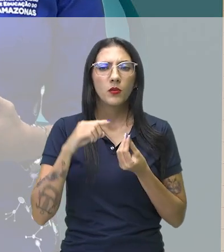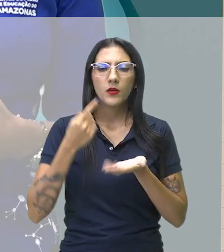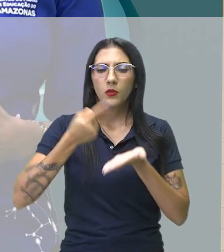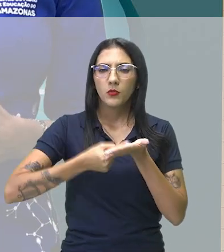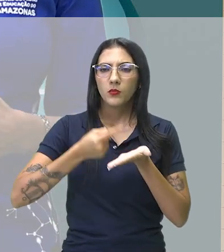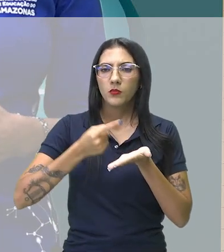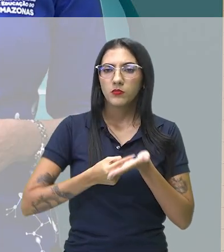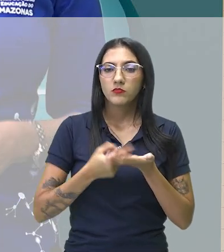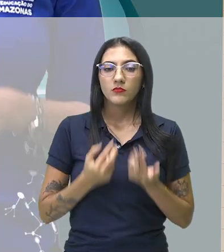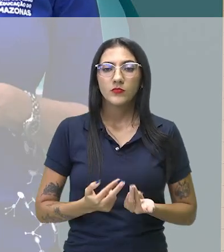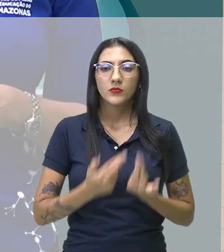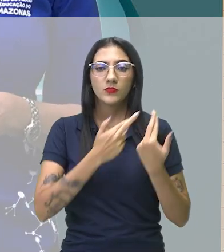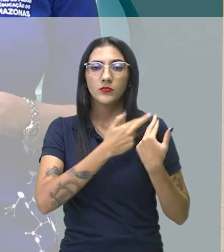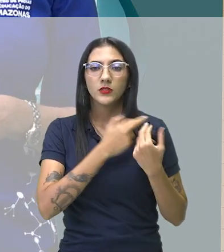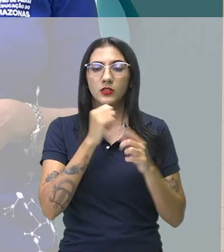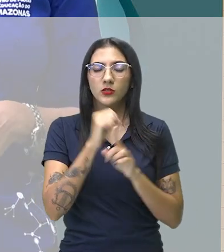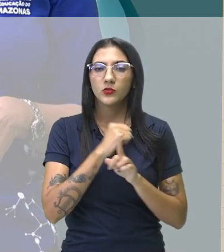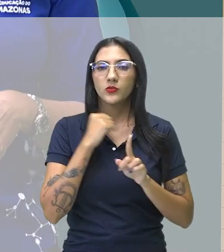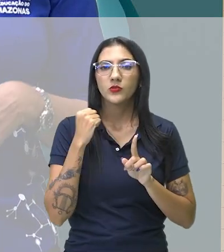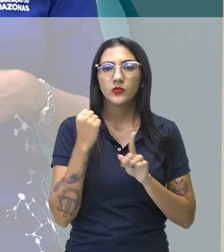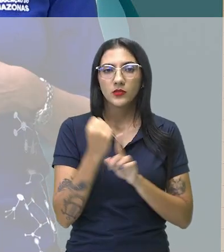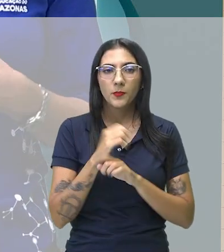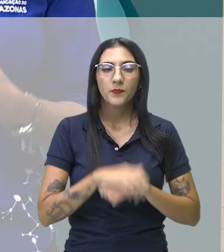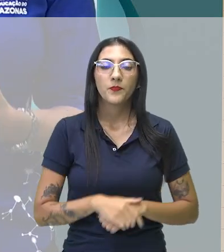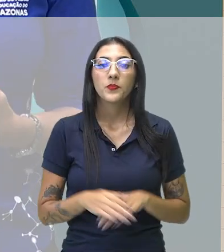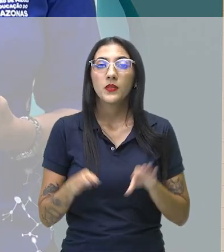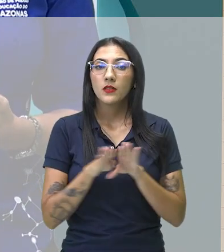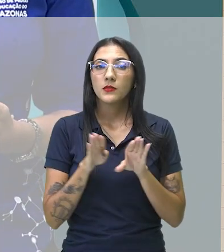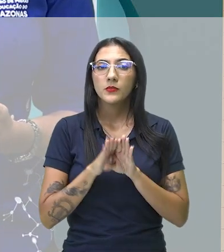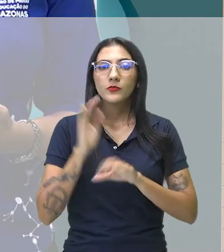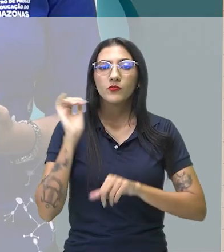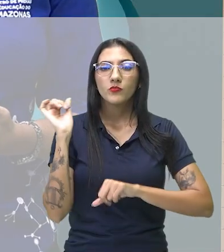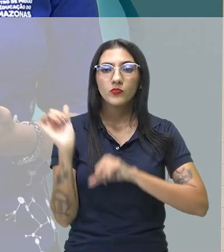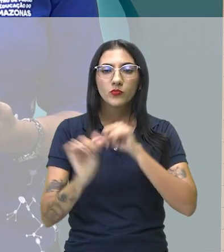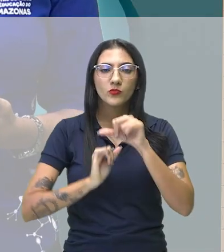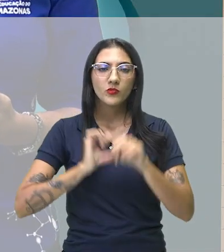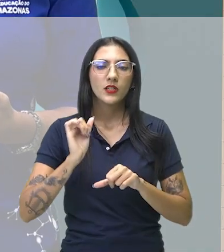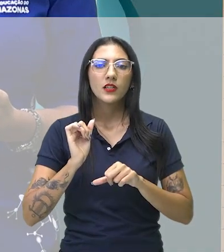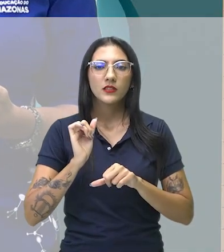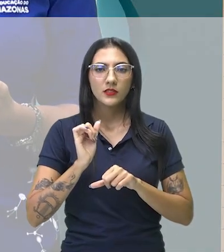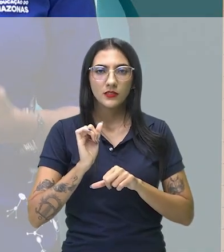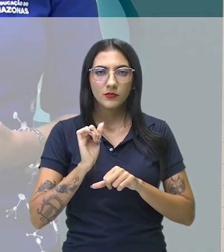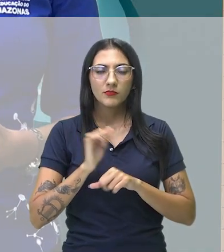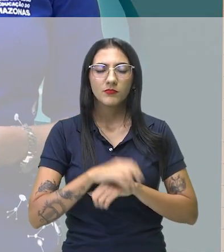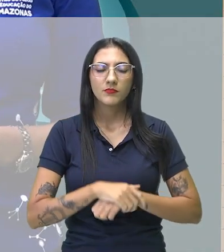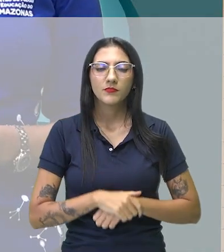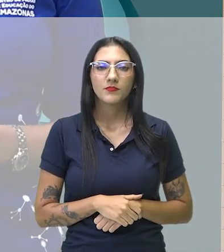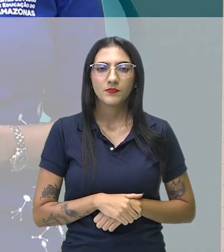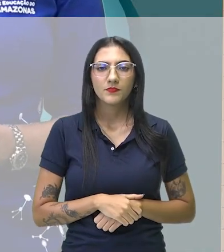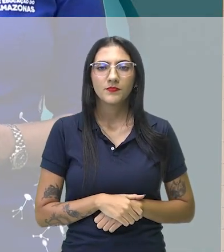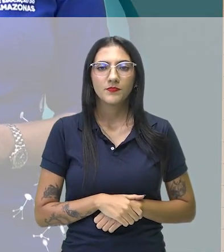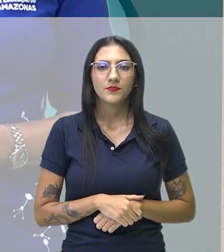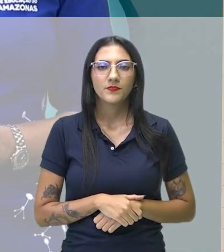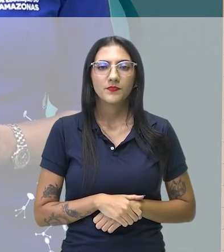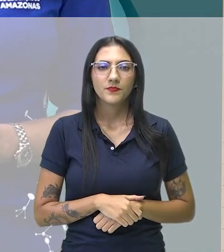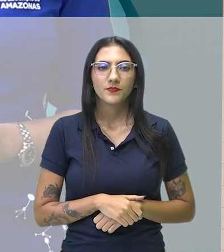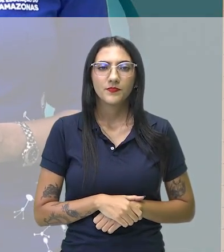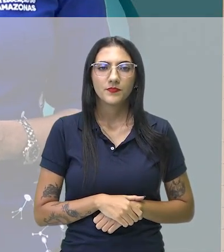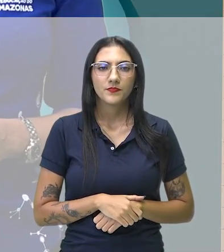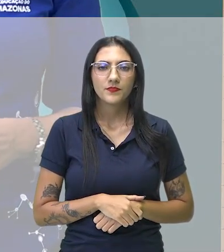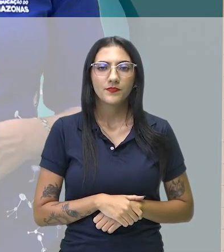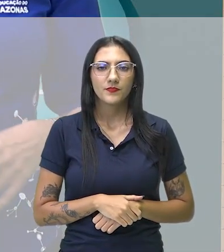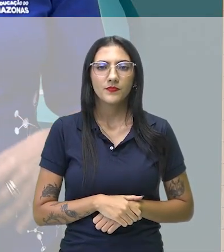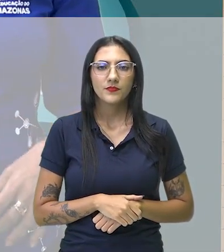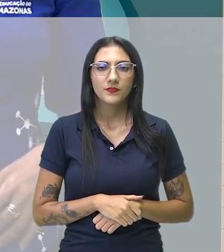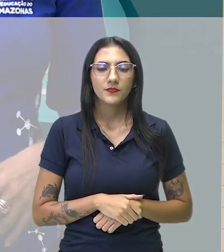com a responsabilidade social e a transformação da realidade.